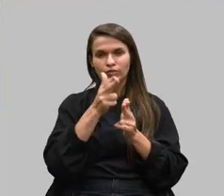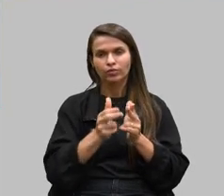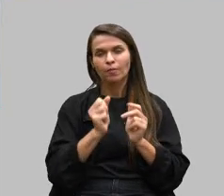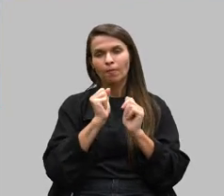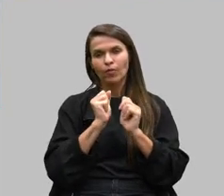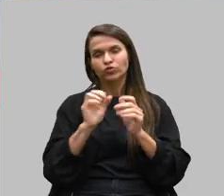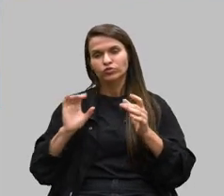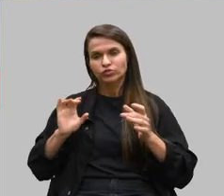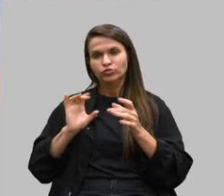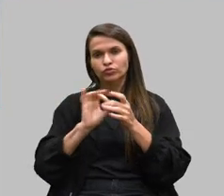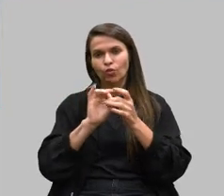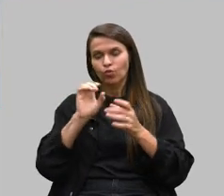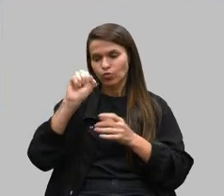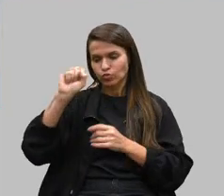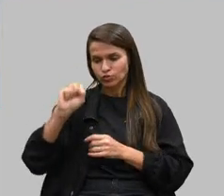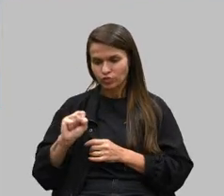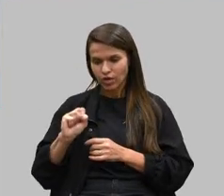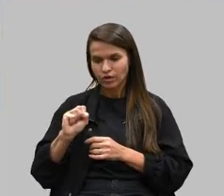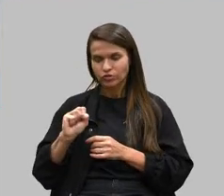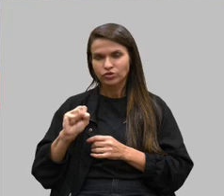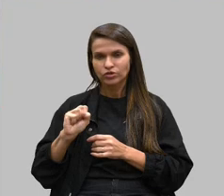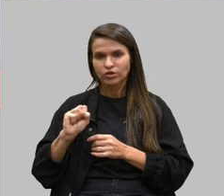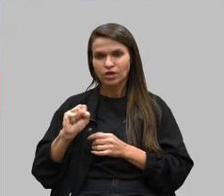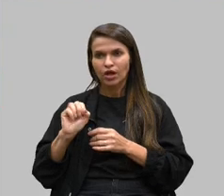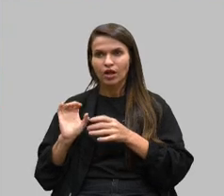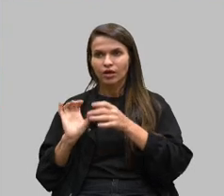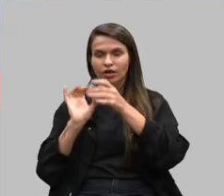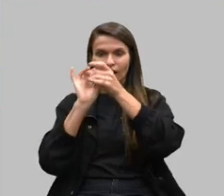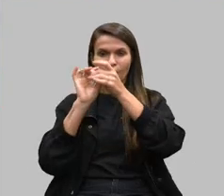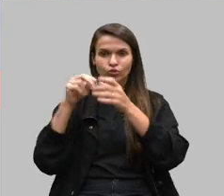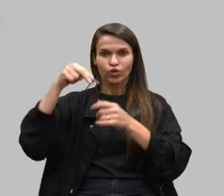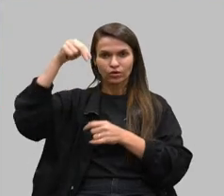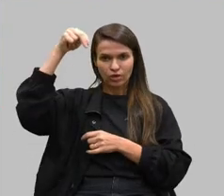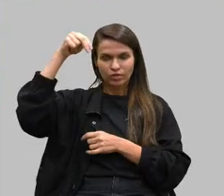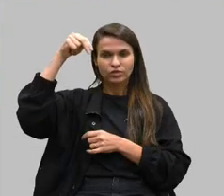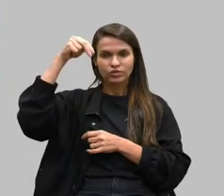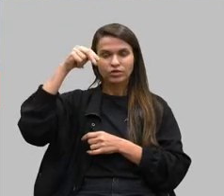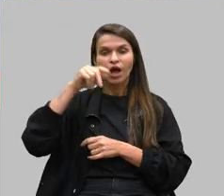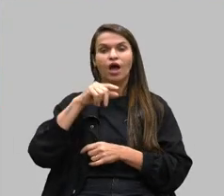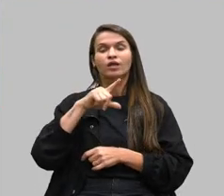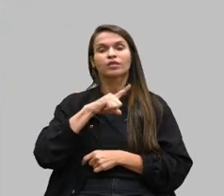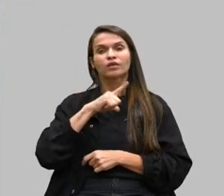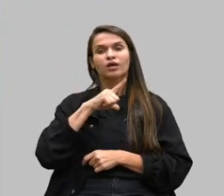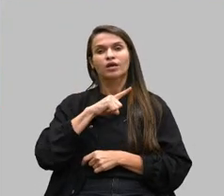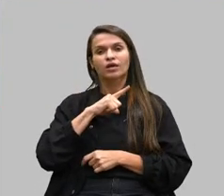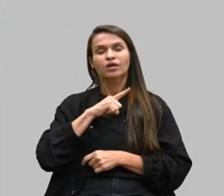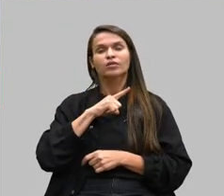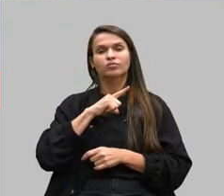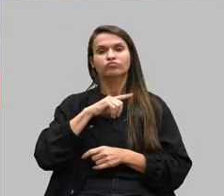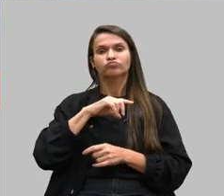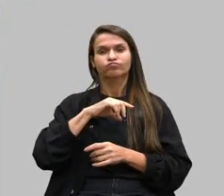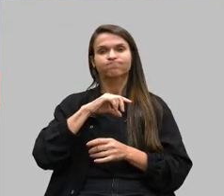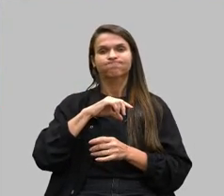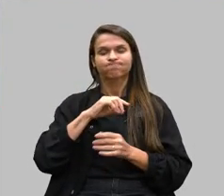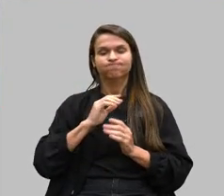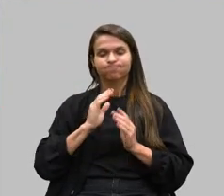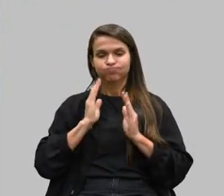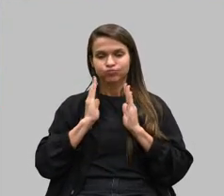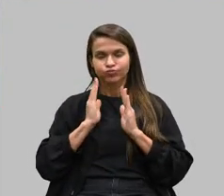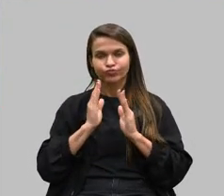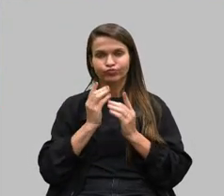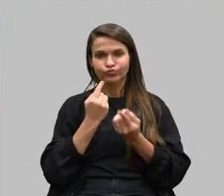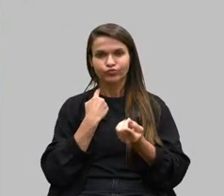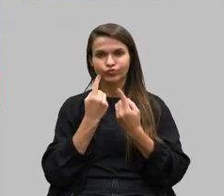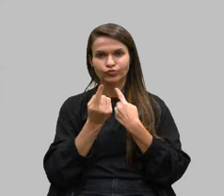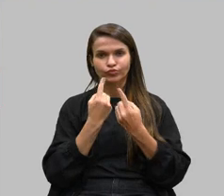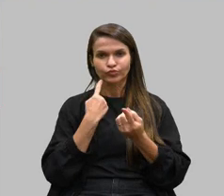o Sudeste ao nordeste e assim nós teremos corredores estruturantes como são as Class